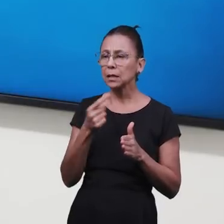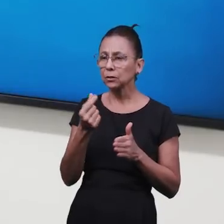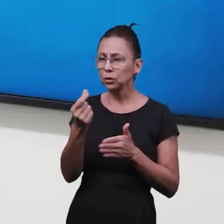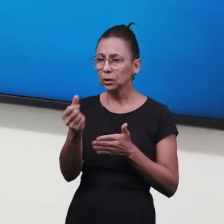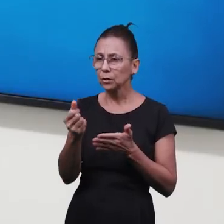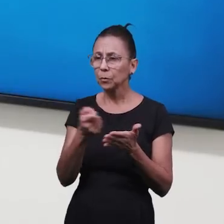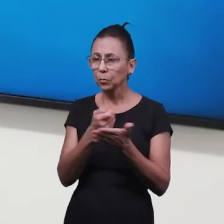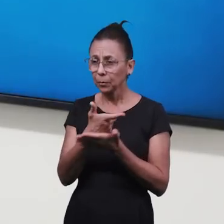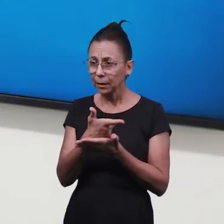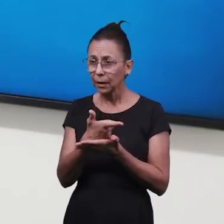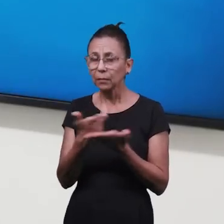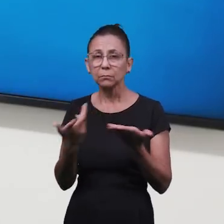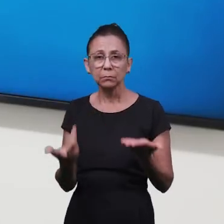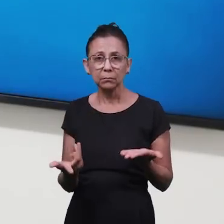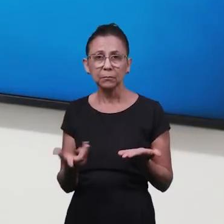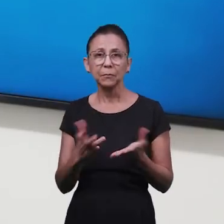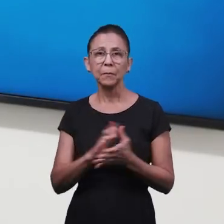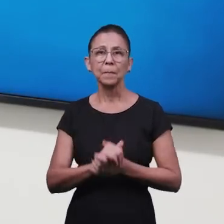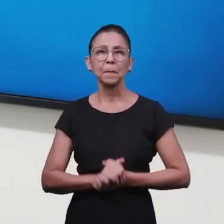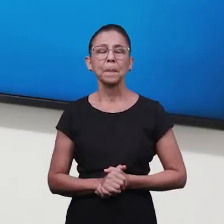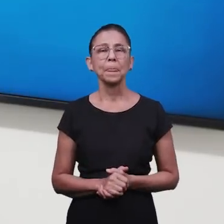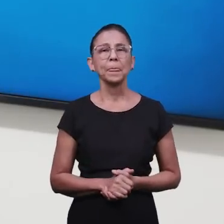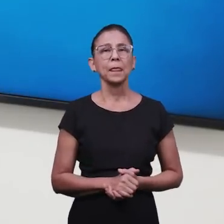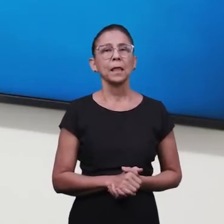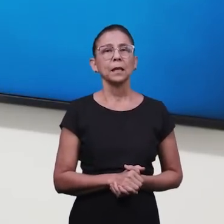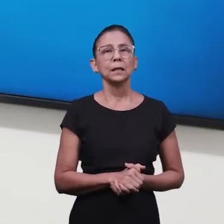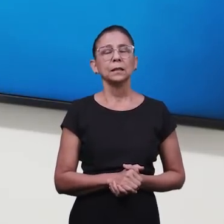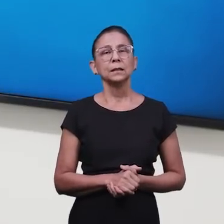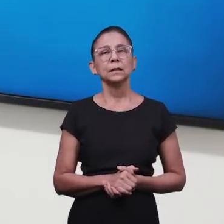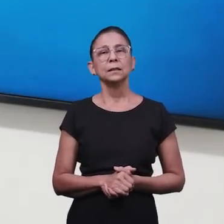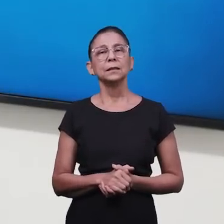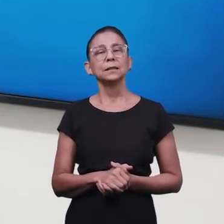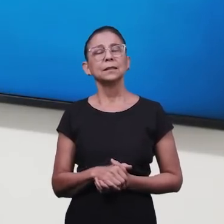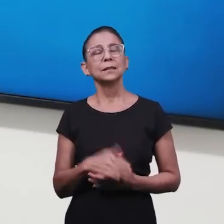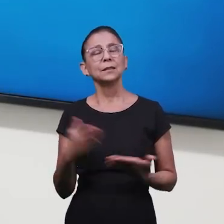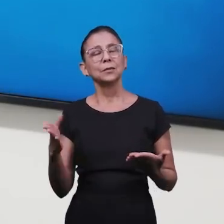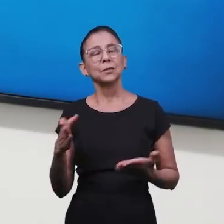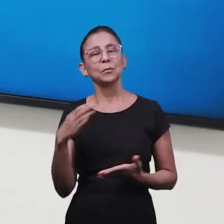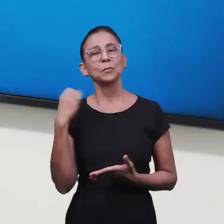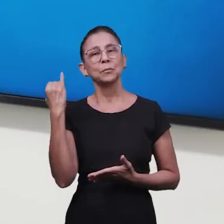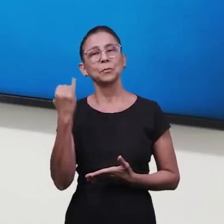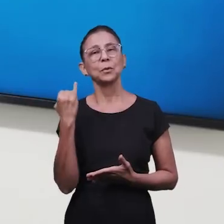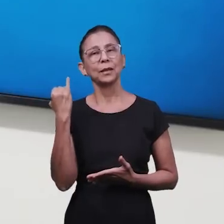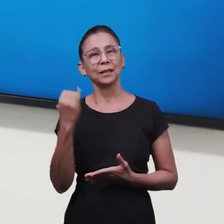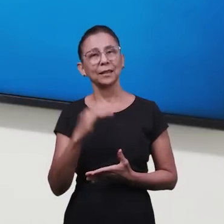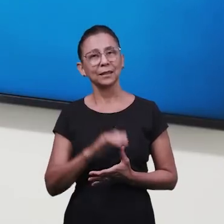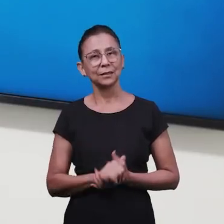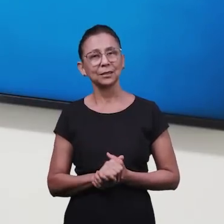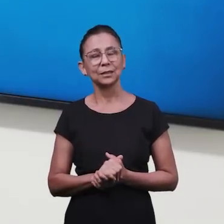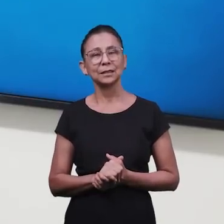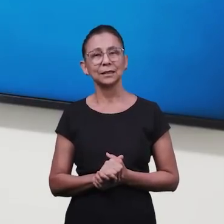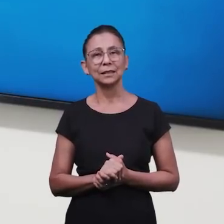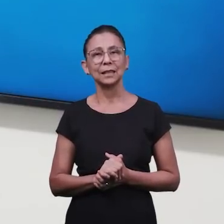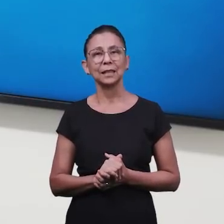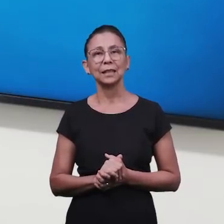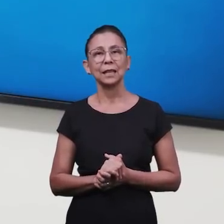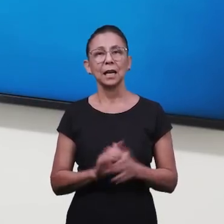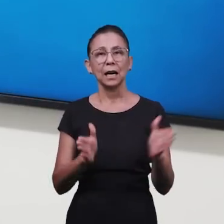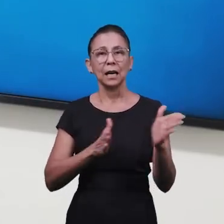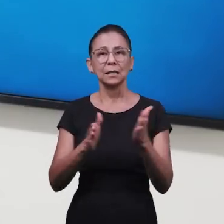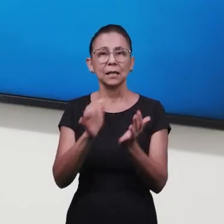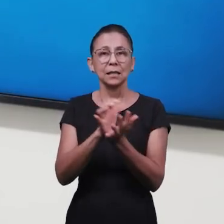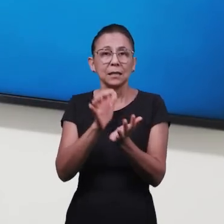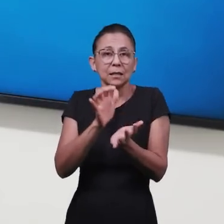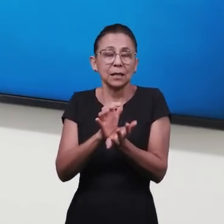medicamentos. Então fica de meditação aos irmãos como essa é uma oportunidade de melhorar o acesso dos